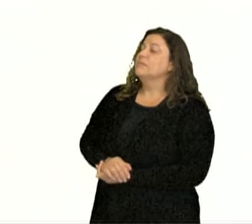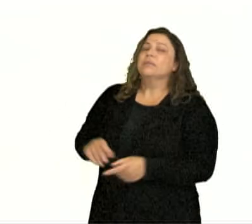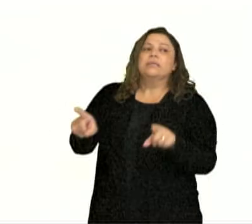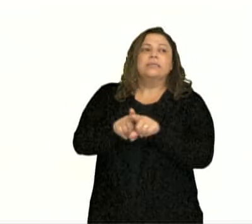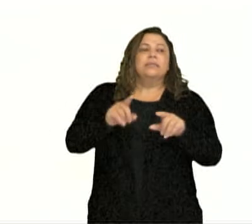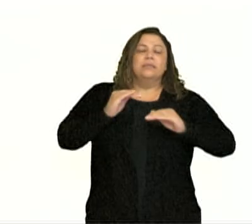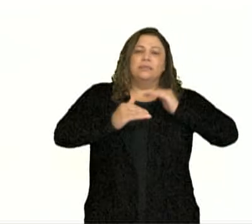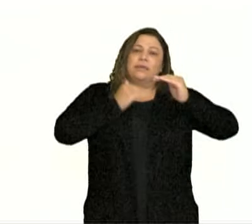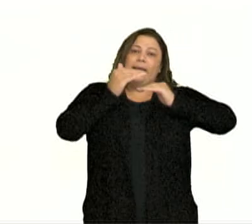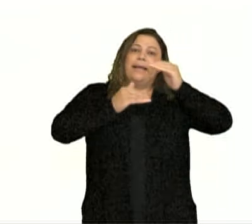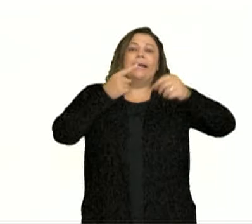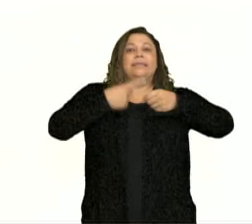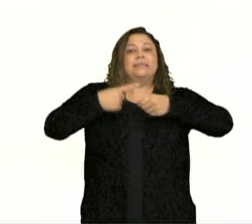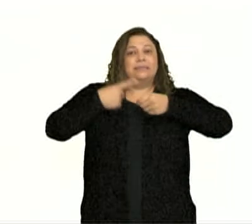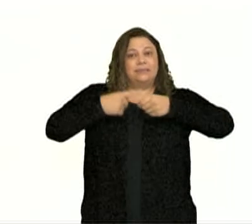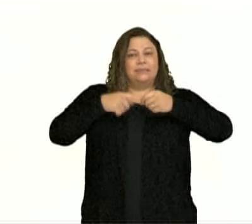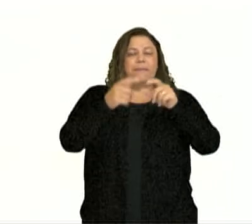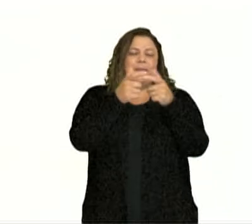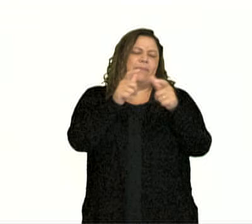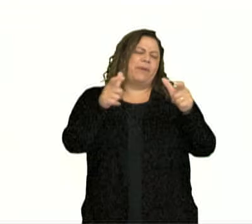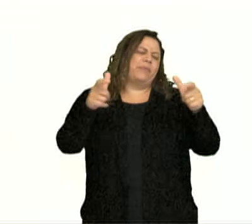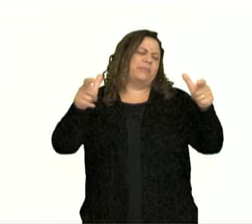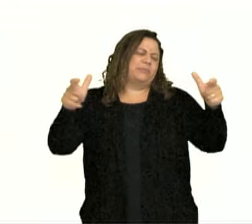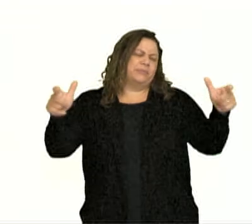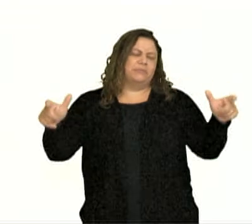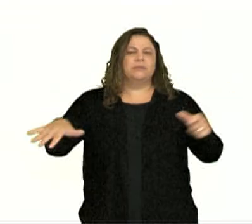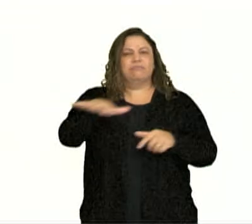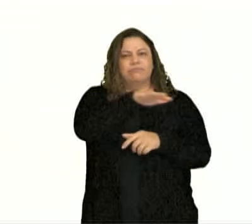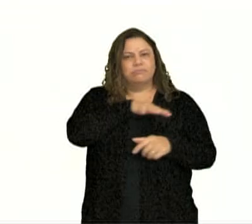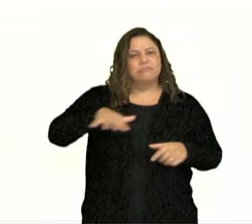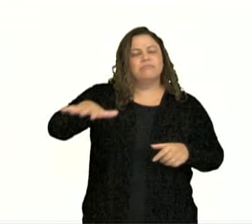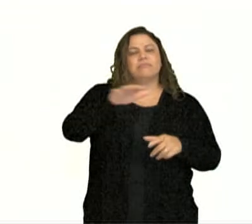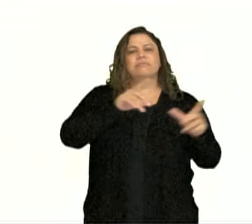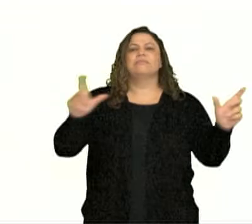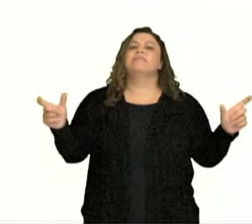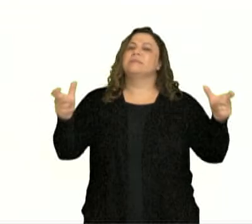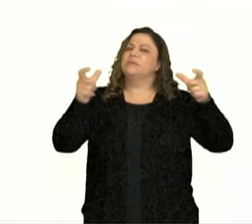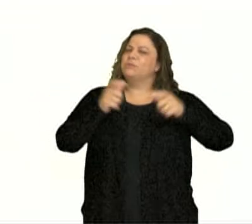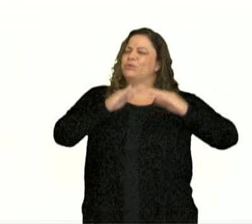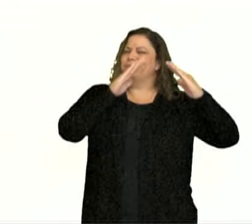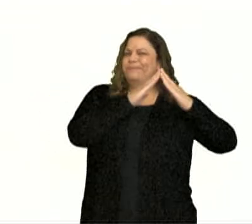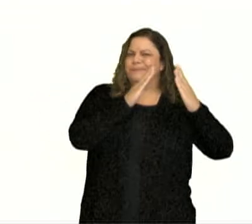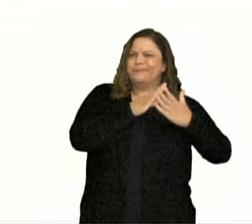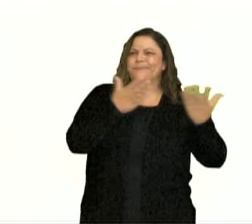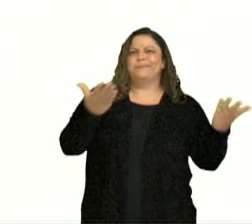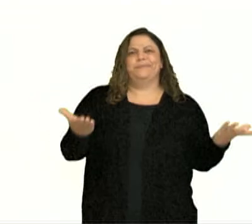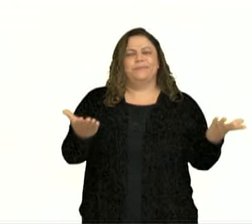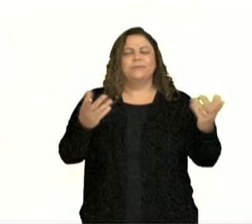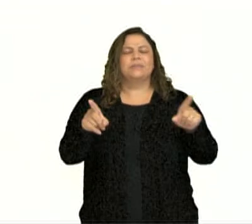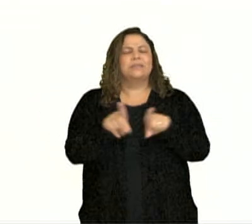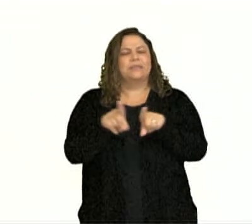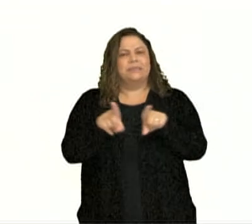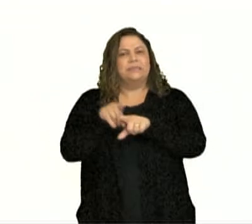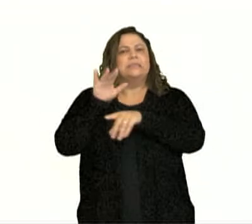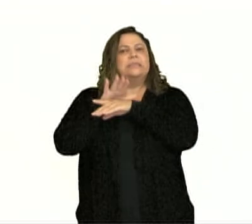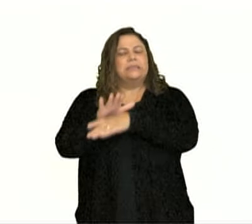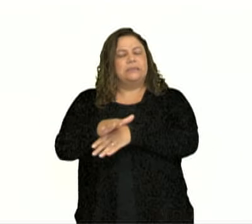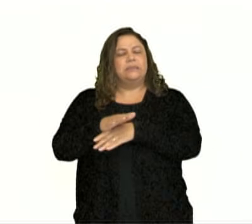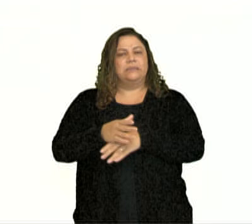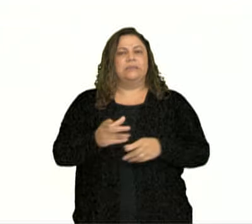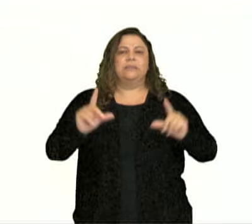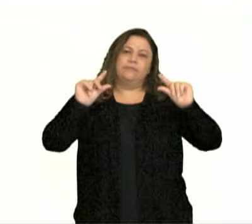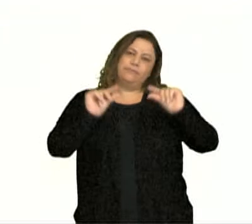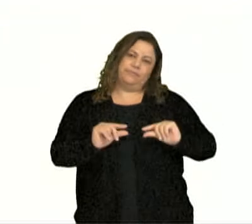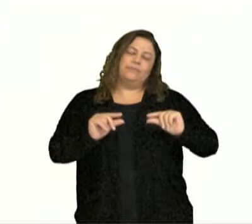urbanização, a crescente cidade, expansão do território, então diminuição das casas, e isso também contribuiu para que tivessem